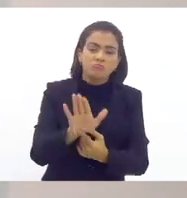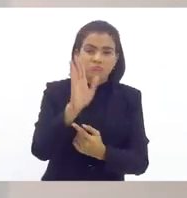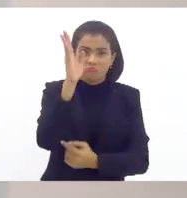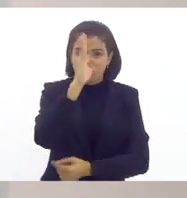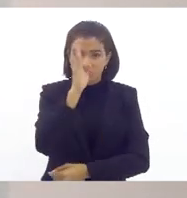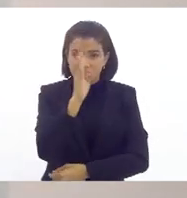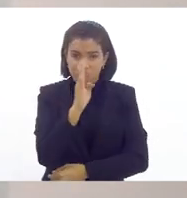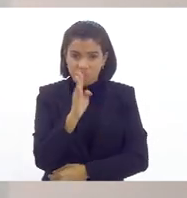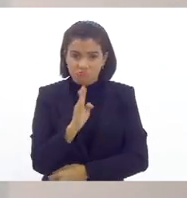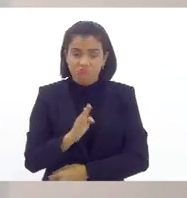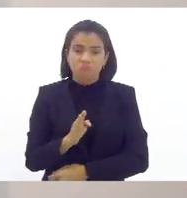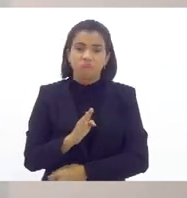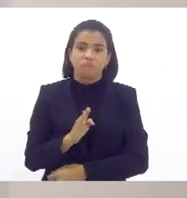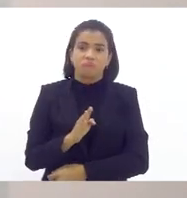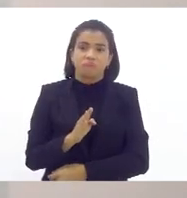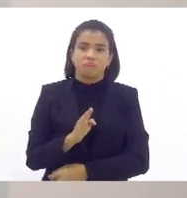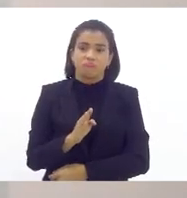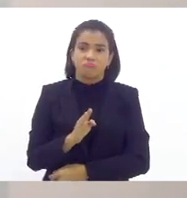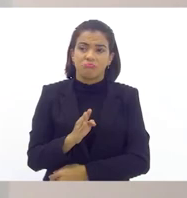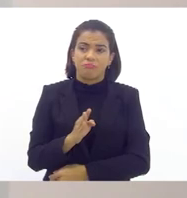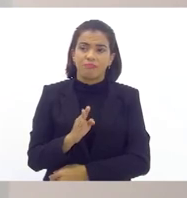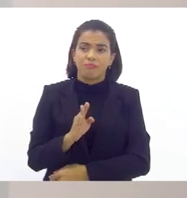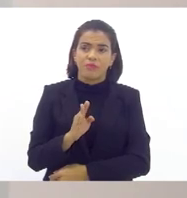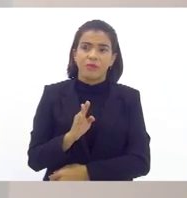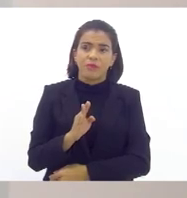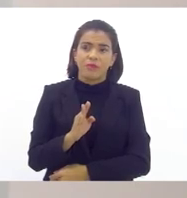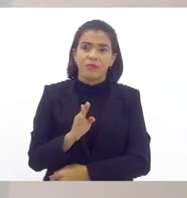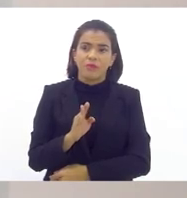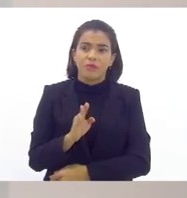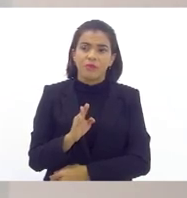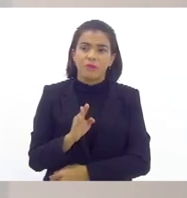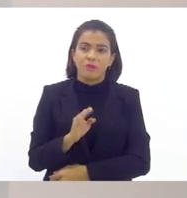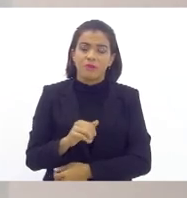e recruzdecer aquilo que